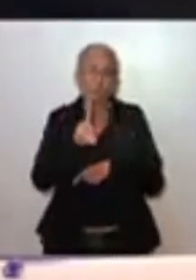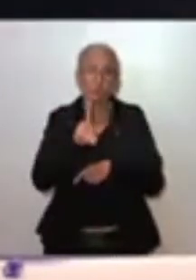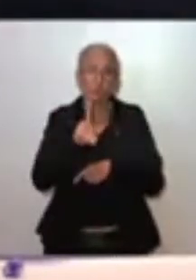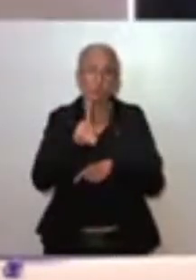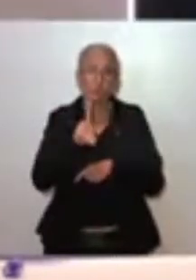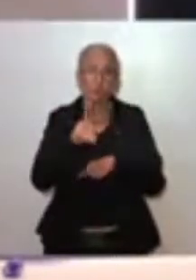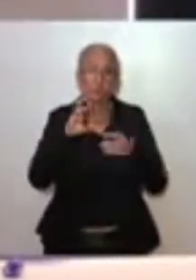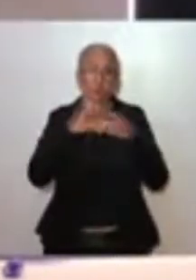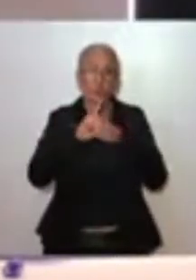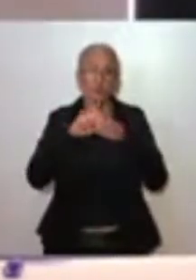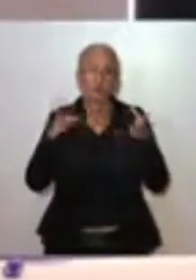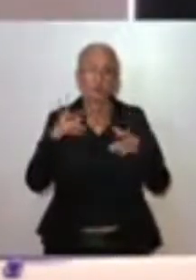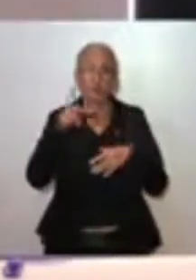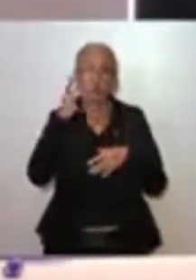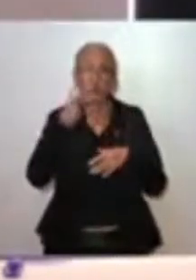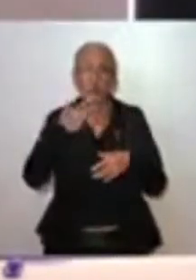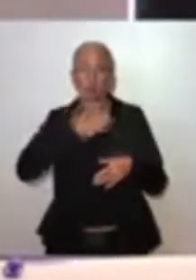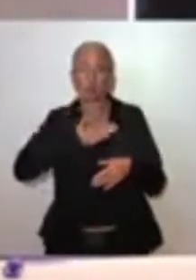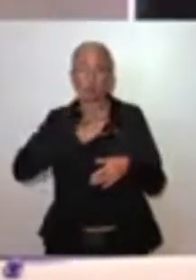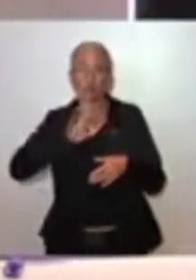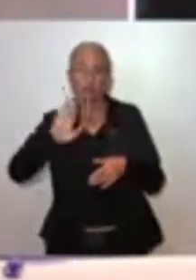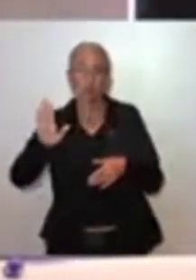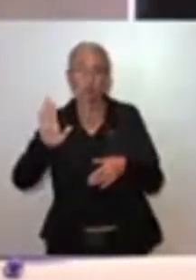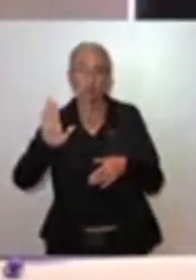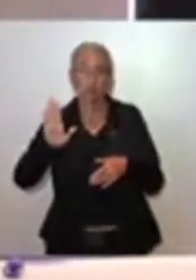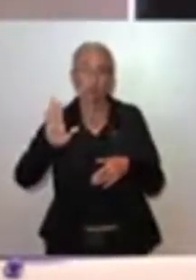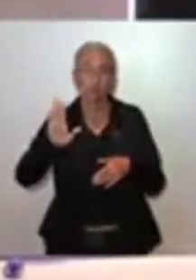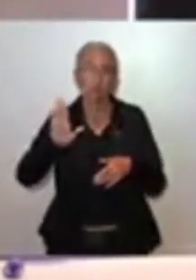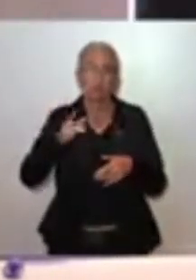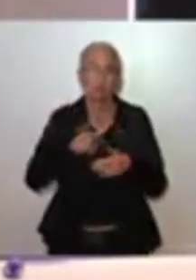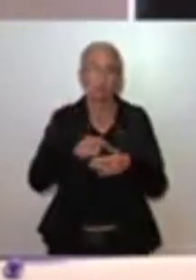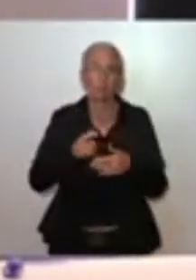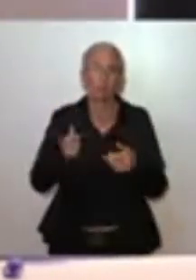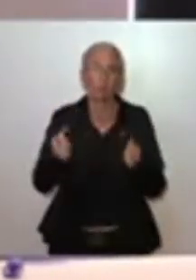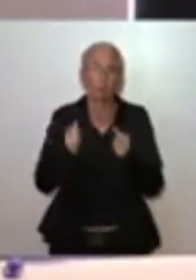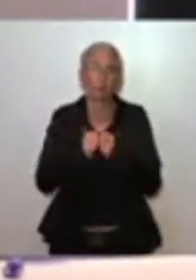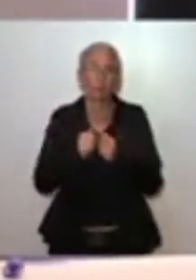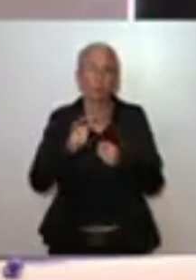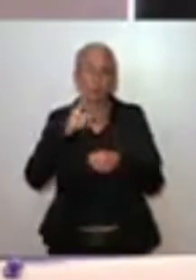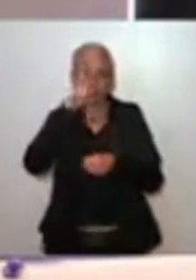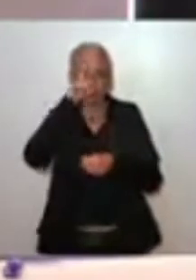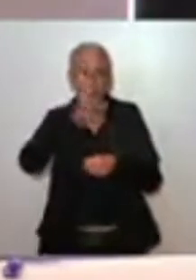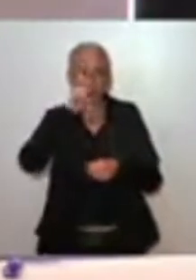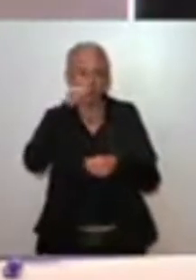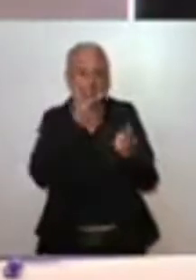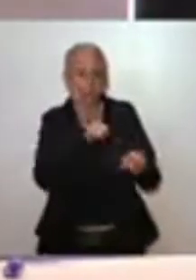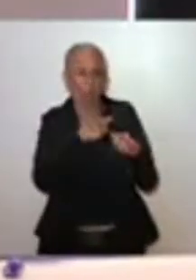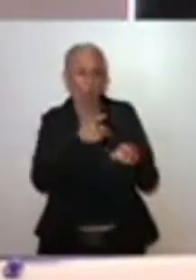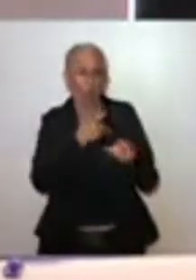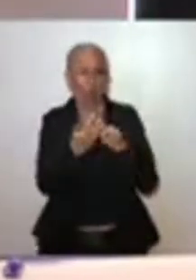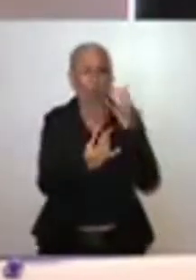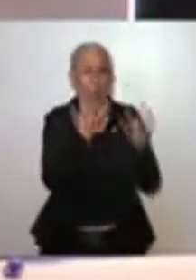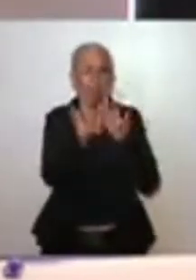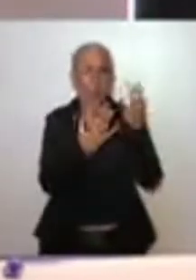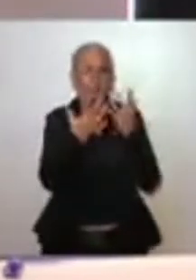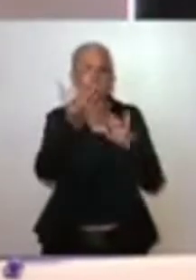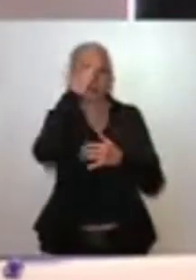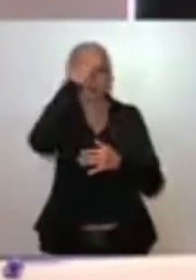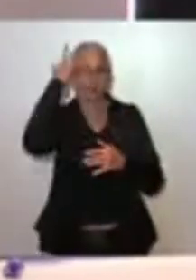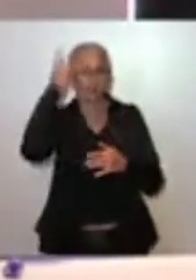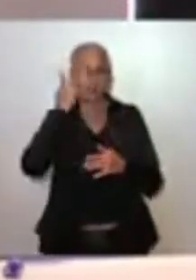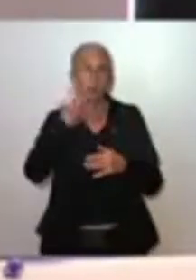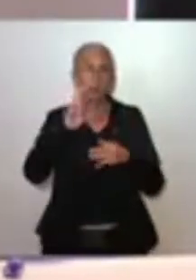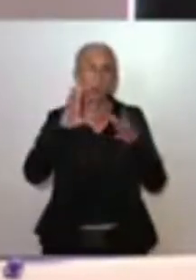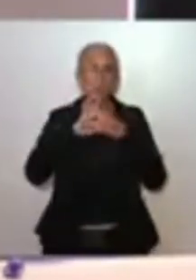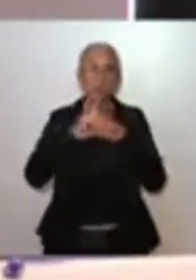dizer como eu não gosto de Supremo Tribunal Federal nós vamos invadir o tribunal e taca fogo naquelas pessoas isso não